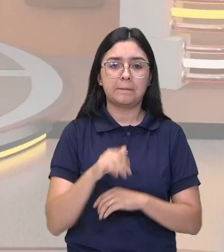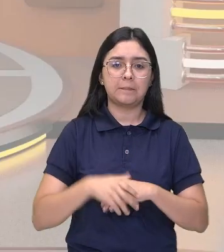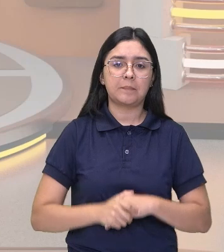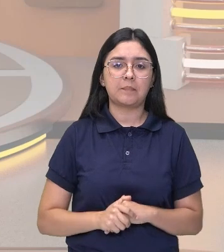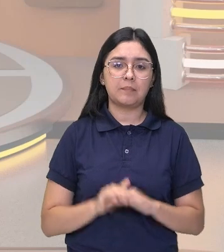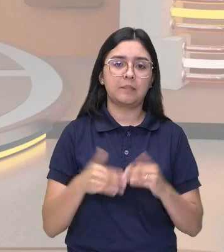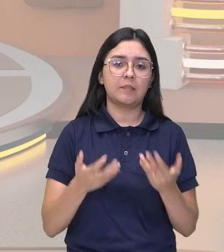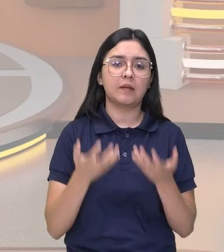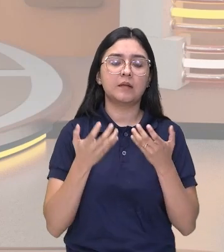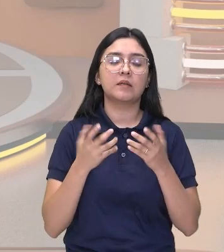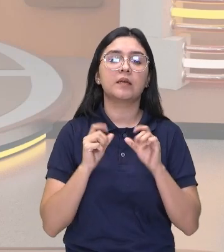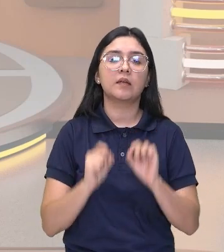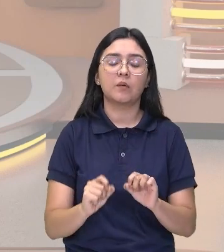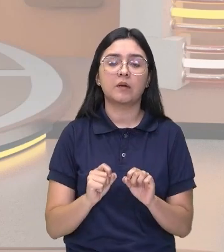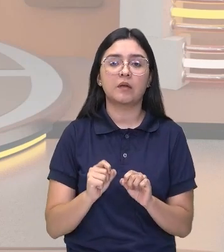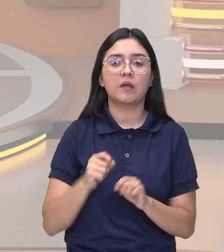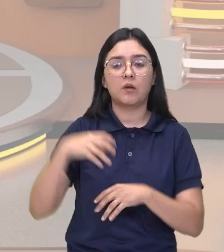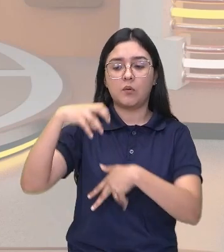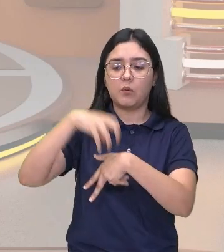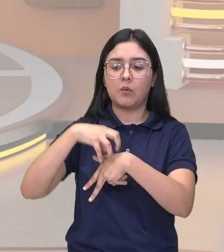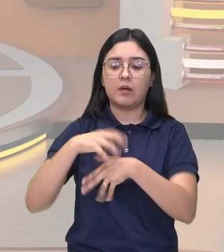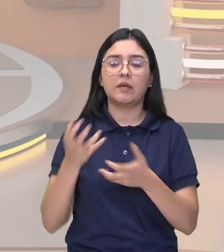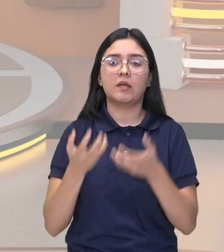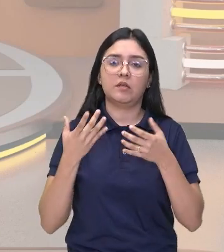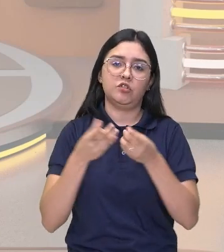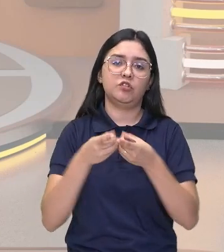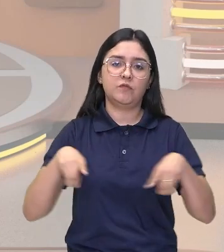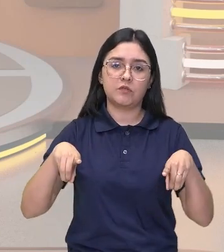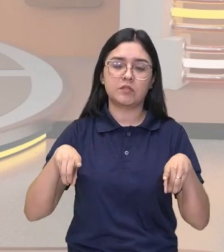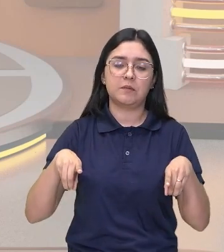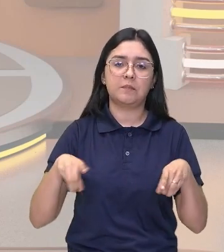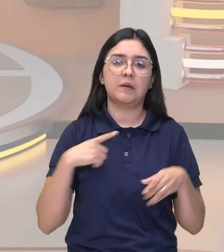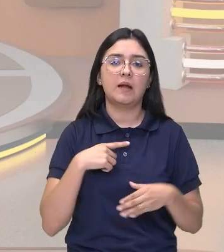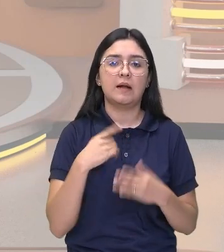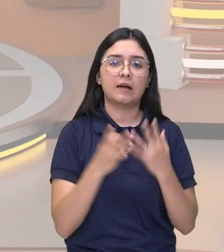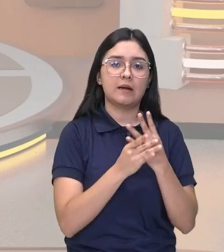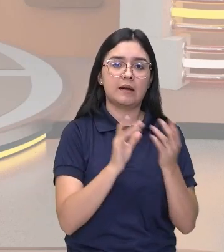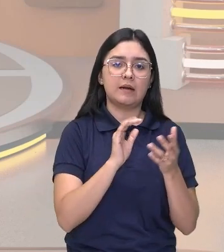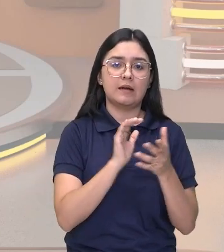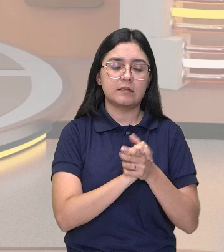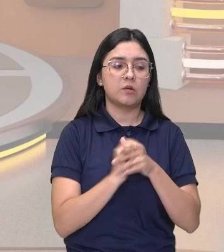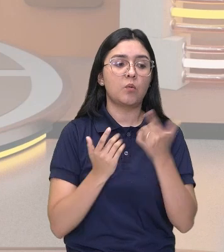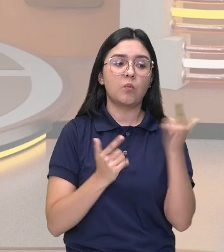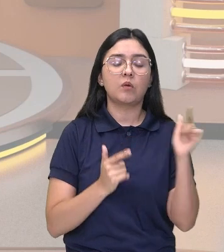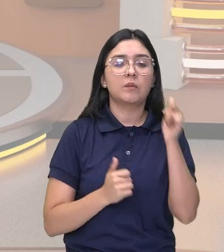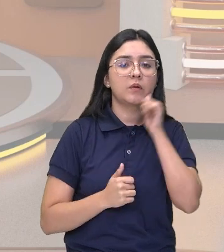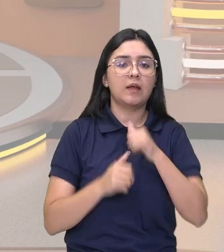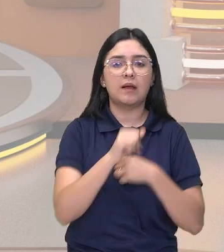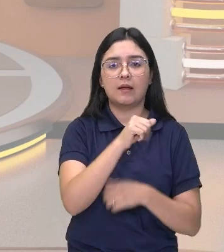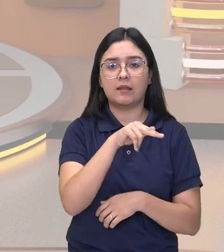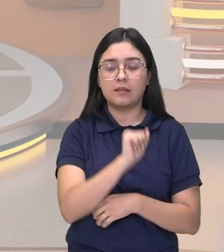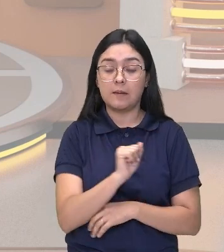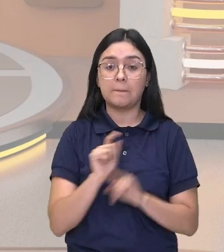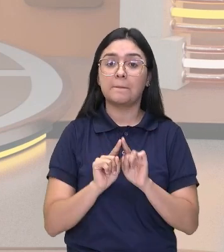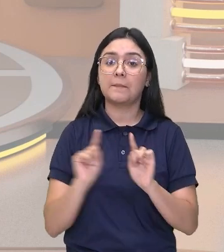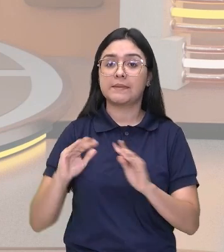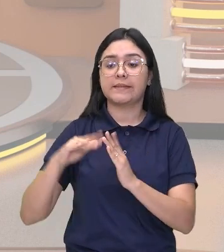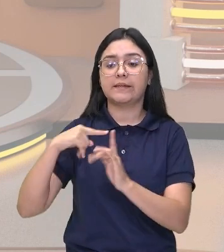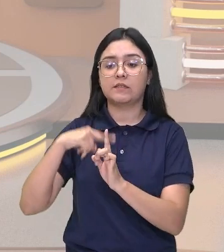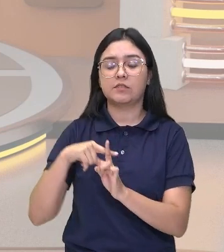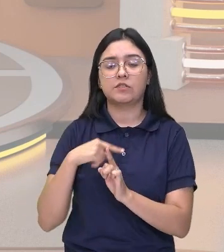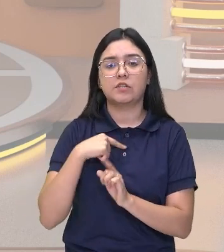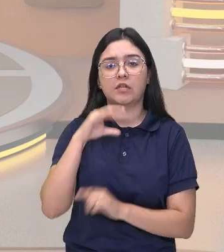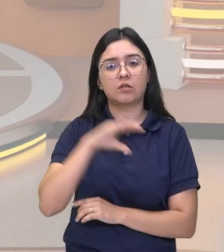divorciar-se da sua atual esposa para casar novamente com Ana Bolena. O que ele fez, então? Como a Igreja Católica não permitia o